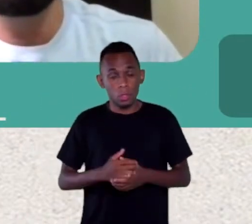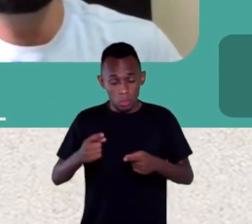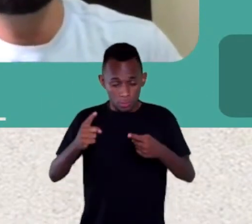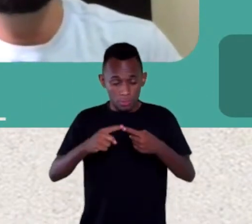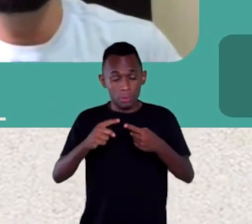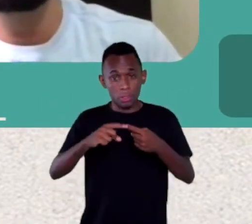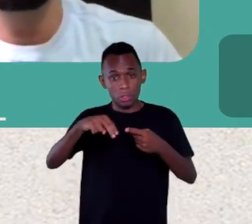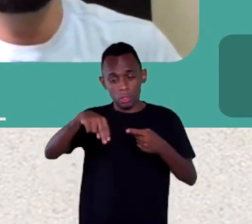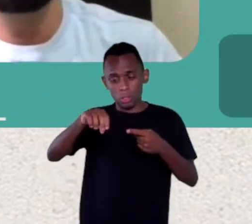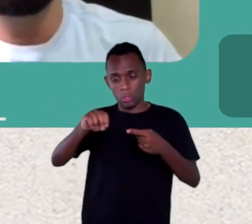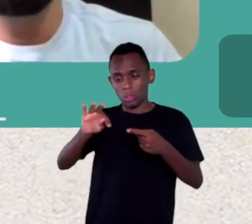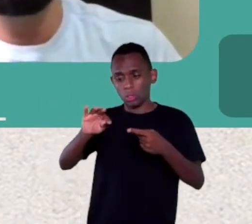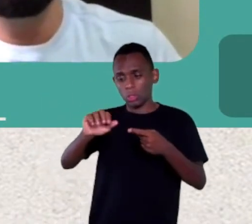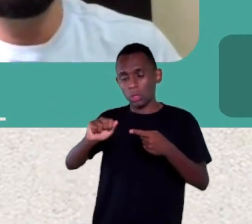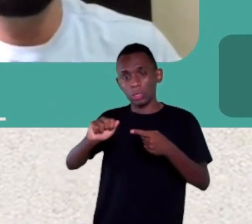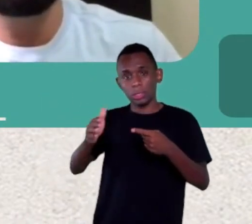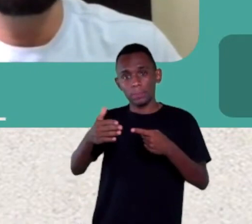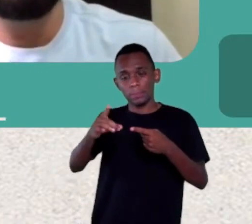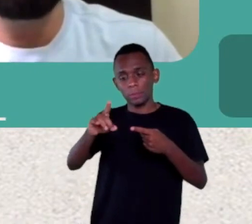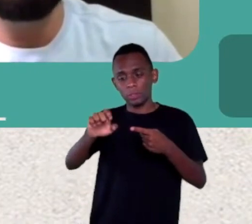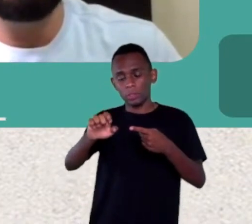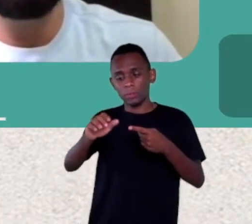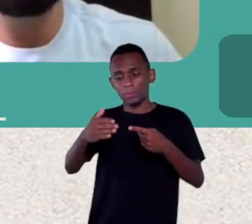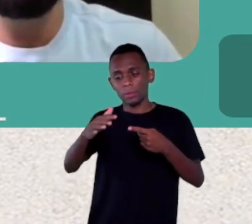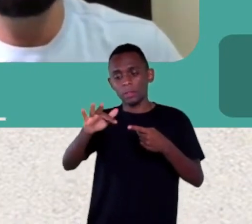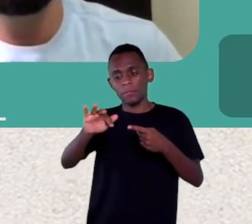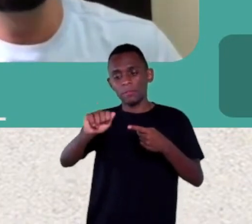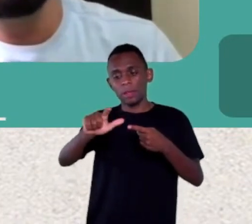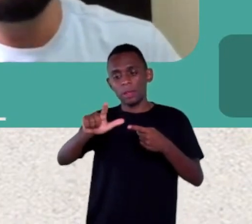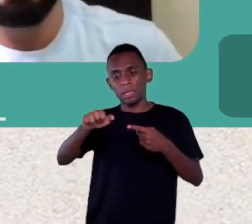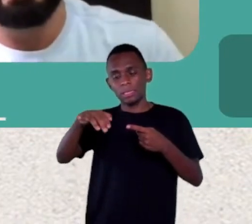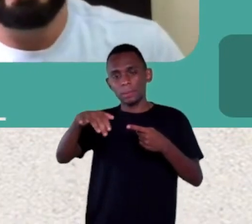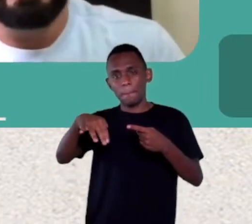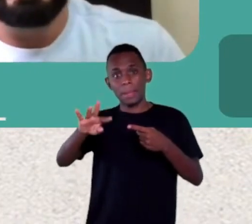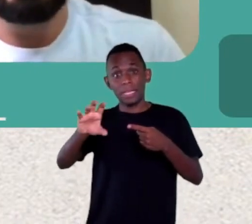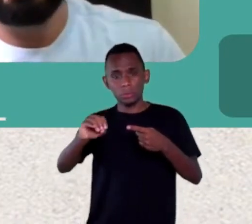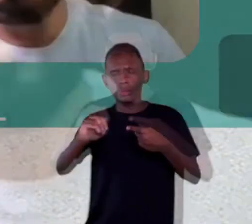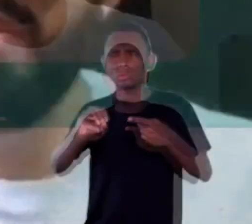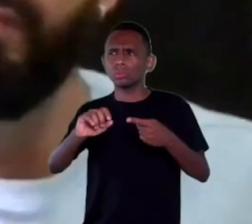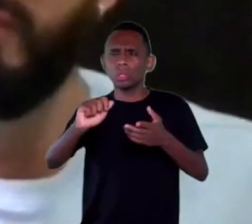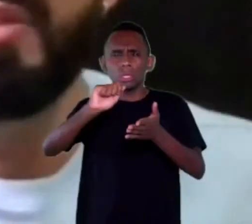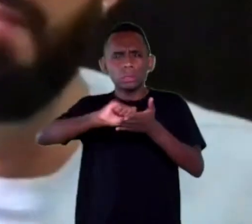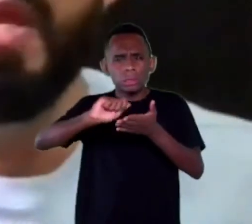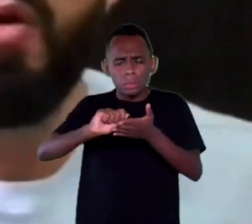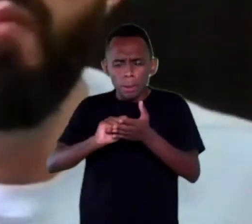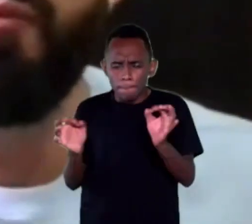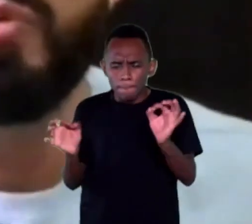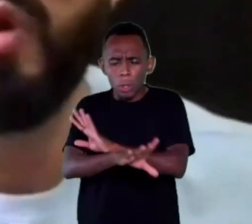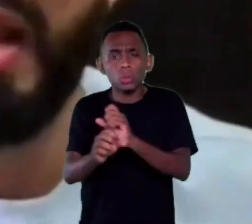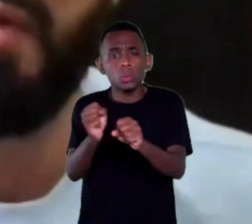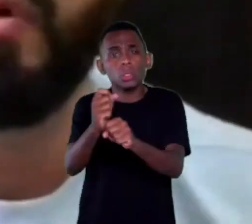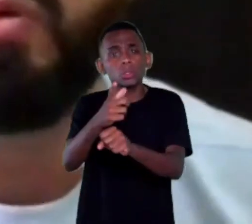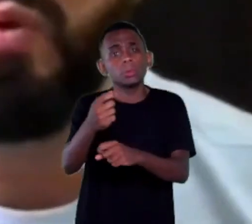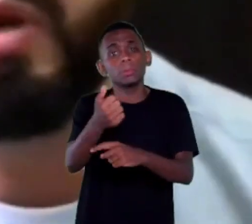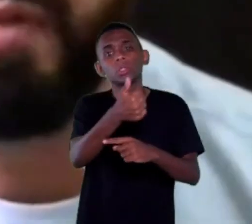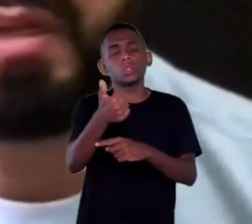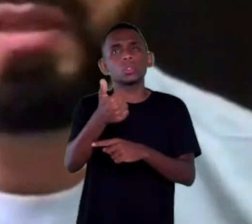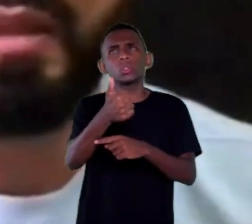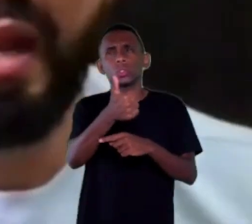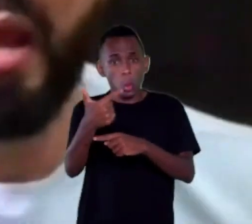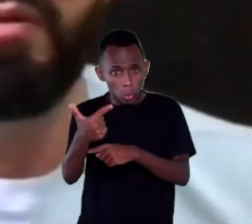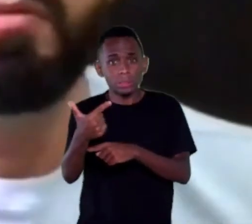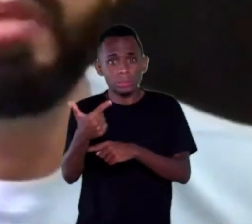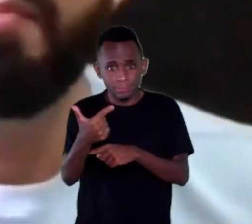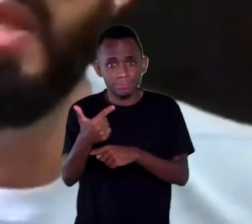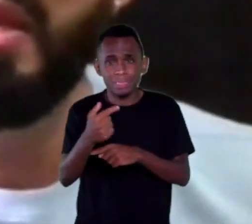né? Eu acredito, Josane, que eu acabei de escrever em 2012. Só que eu não sabia como funcionava o